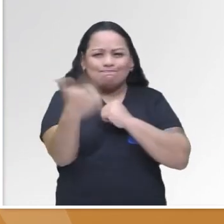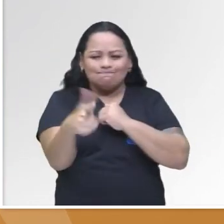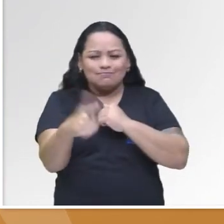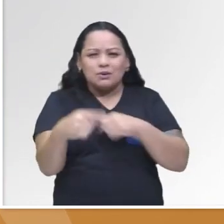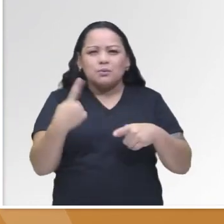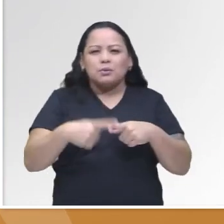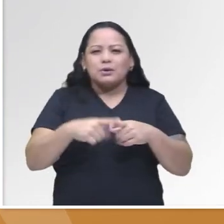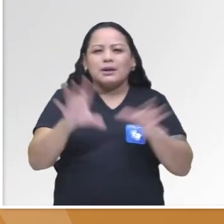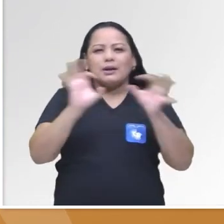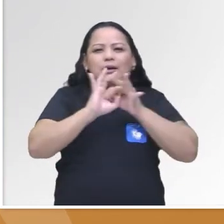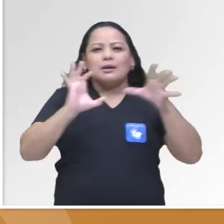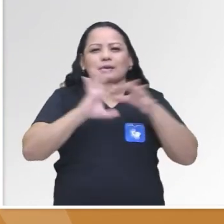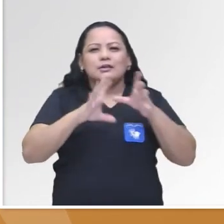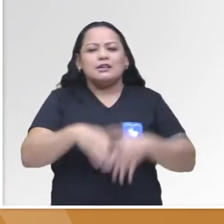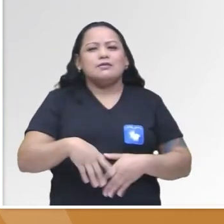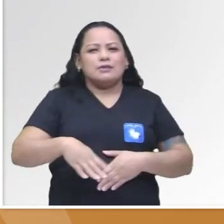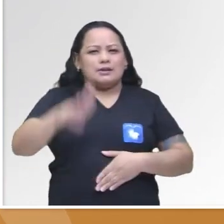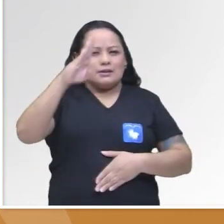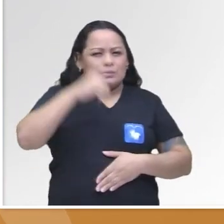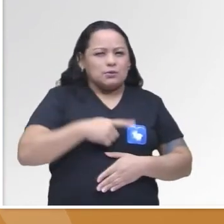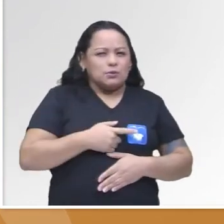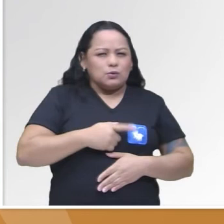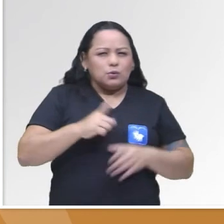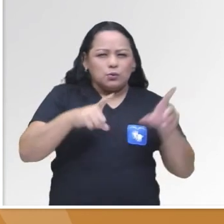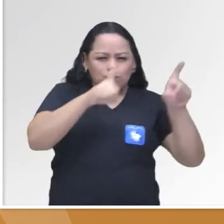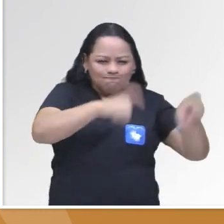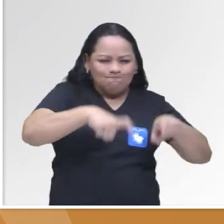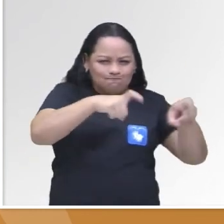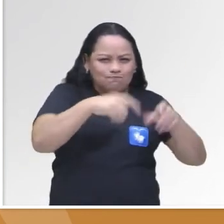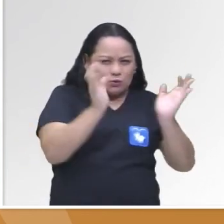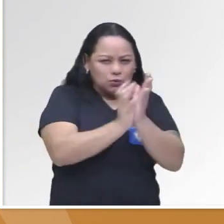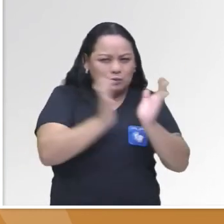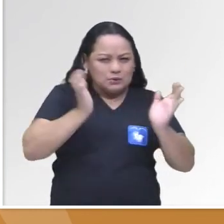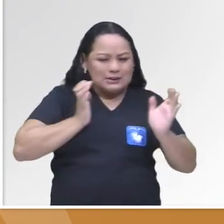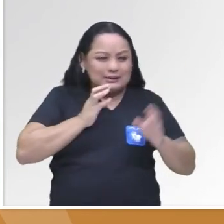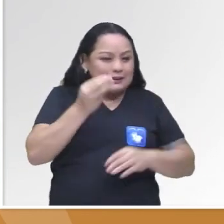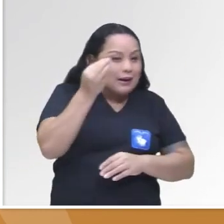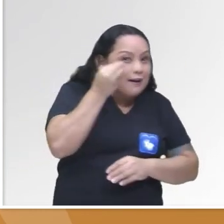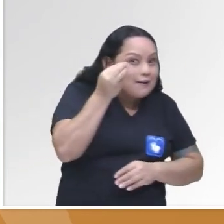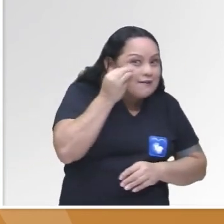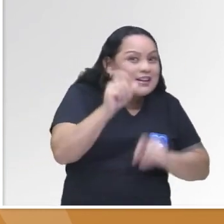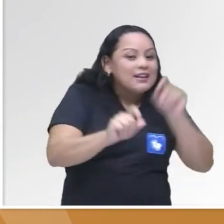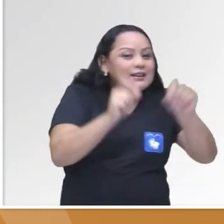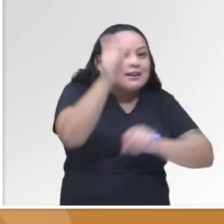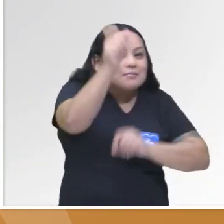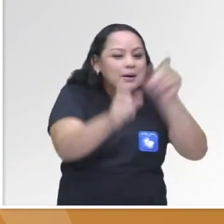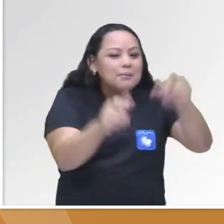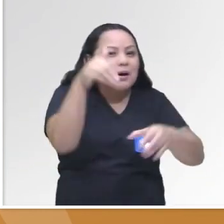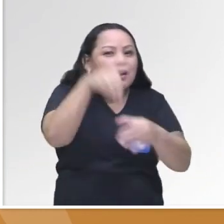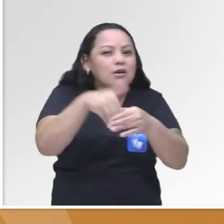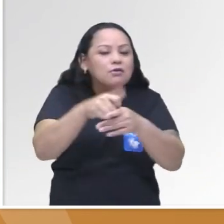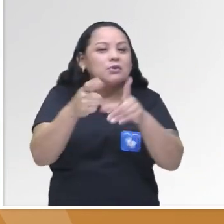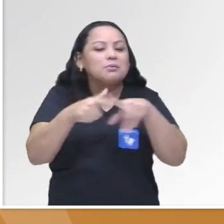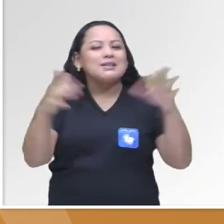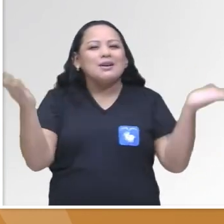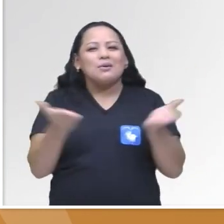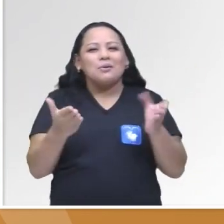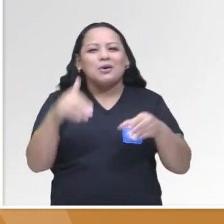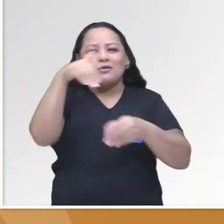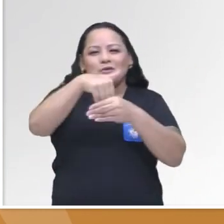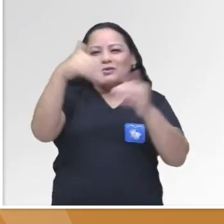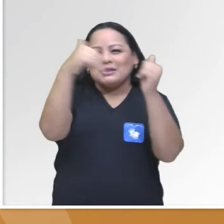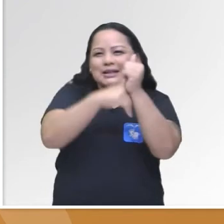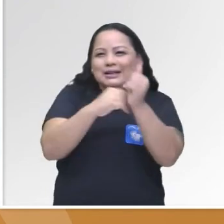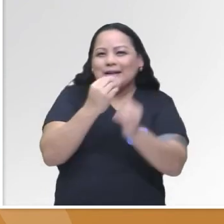aqueles fazendeiros controlassem em quem as pessoas estavam votando. Agora, se voto secreto, eu não posso contar para ninguém, nem ninguém vai